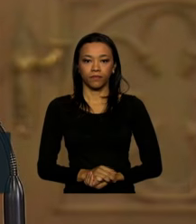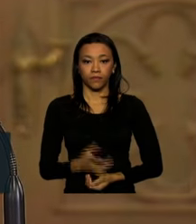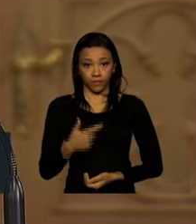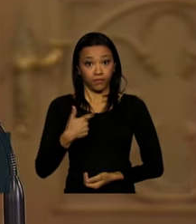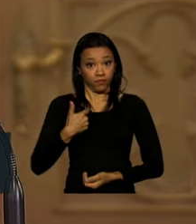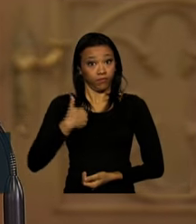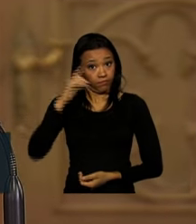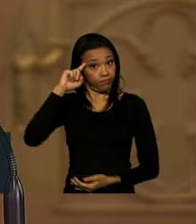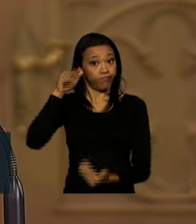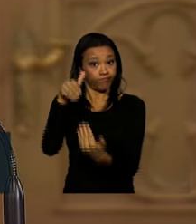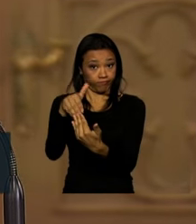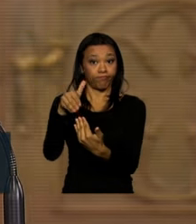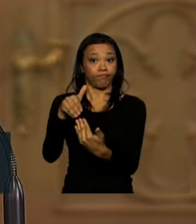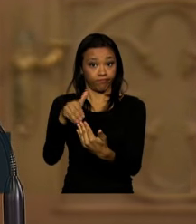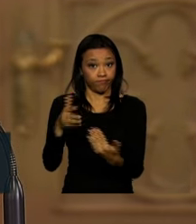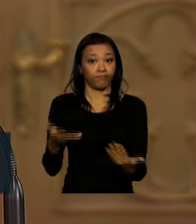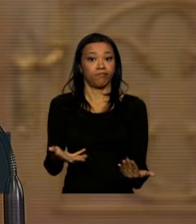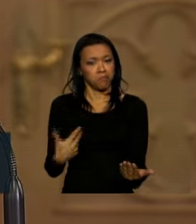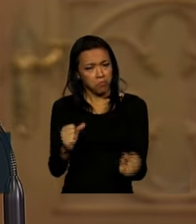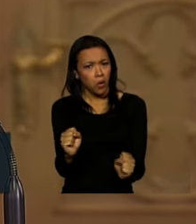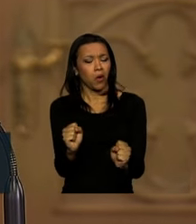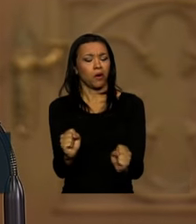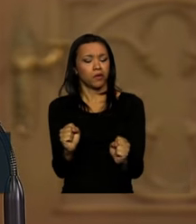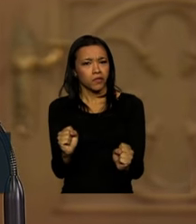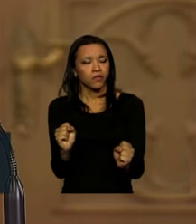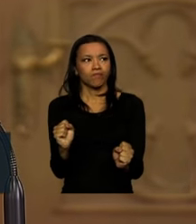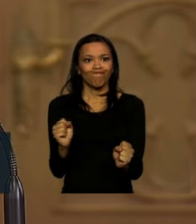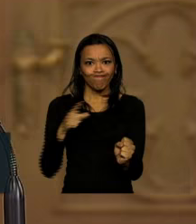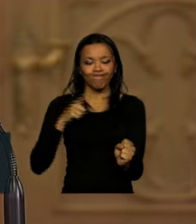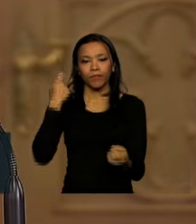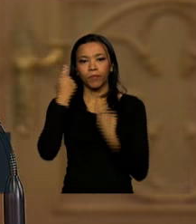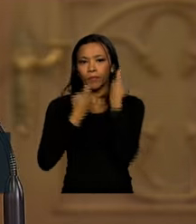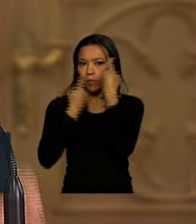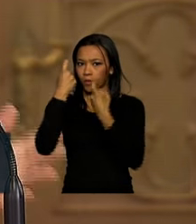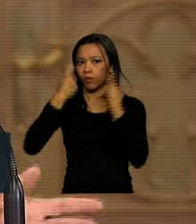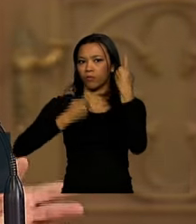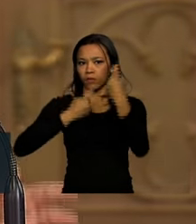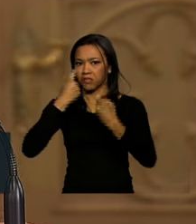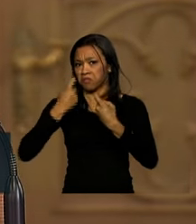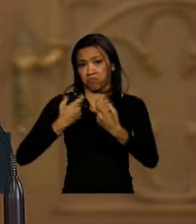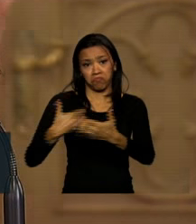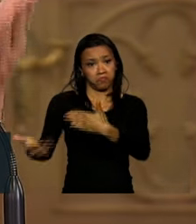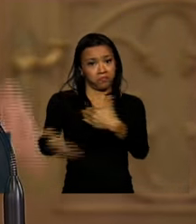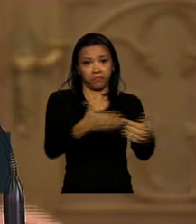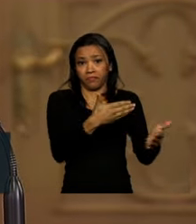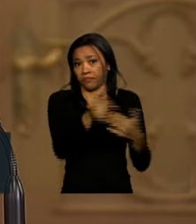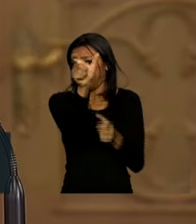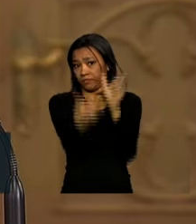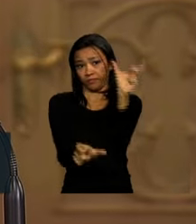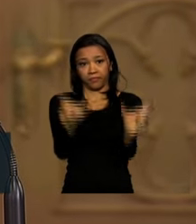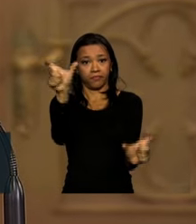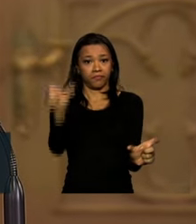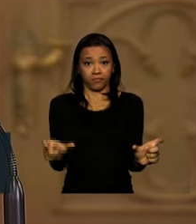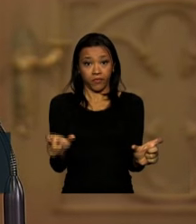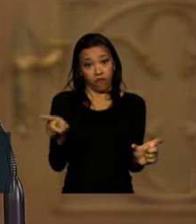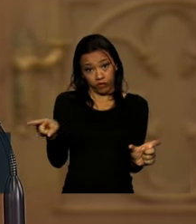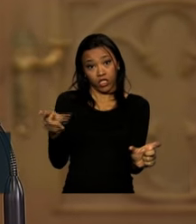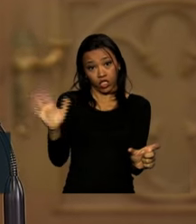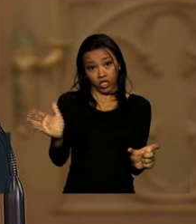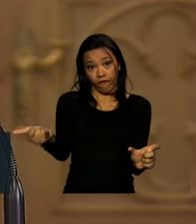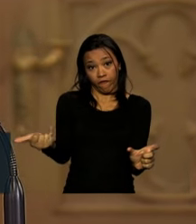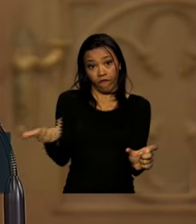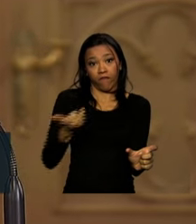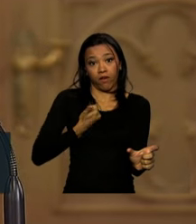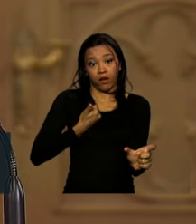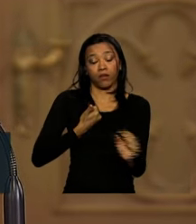que pode haver alguma preocupação de quem quer que seja, inclusive no caso aí você está citando